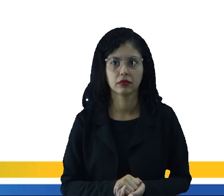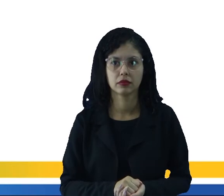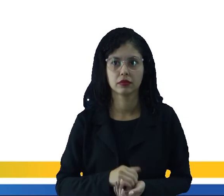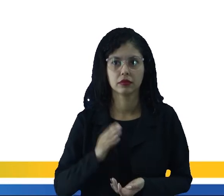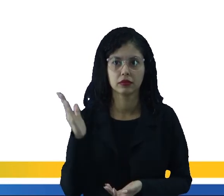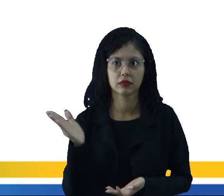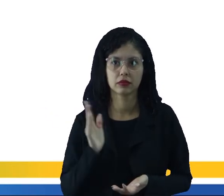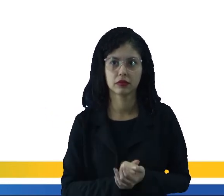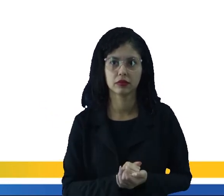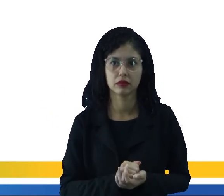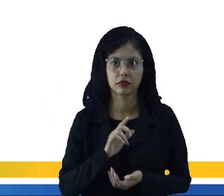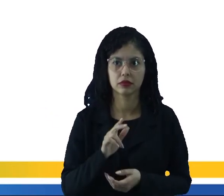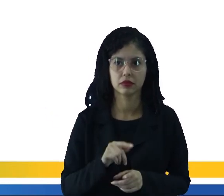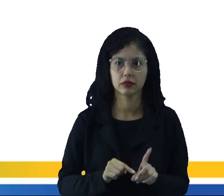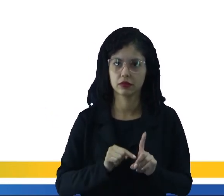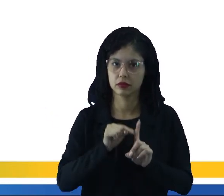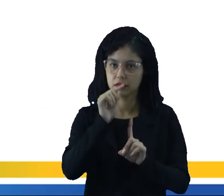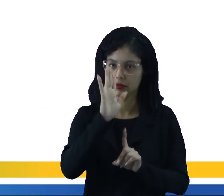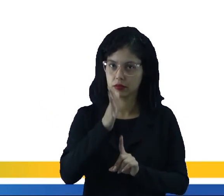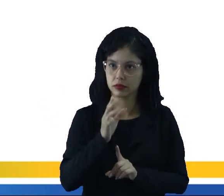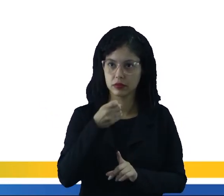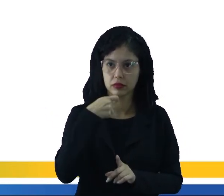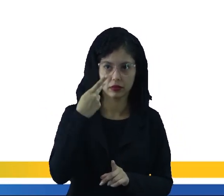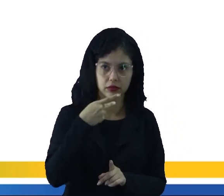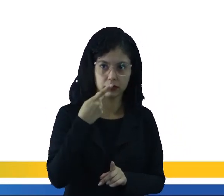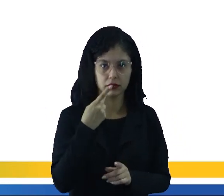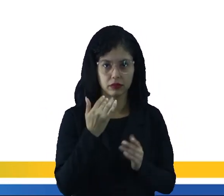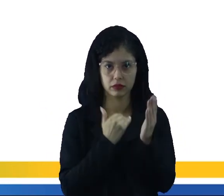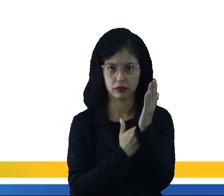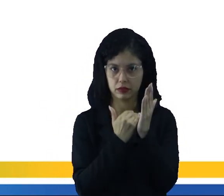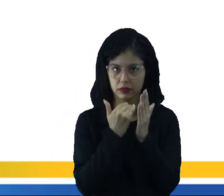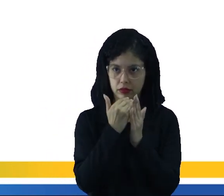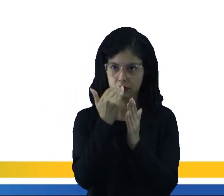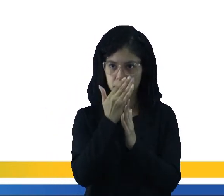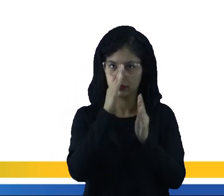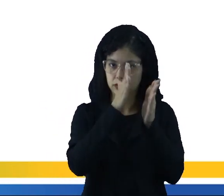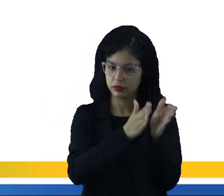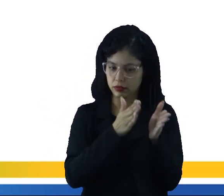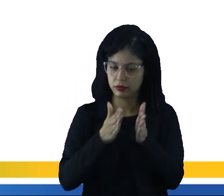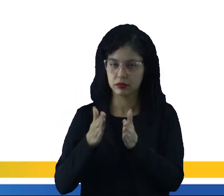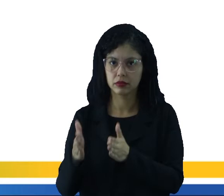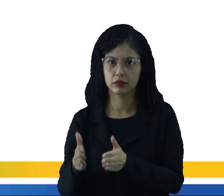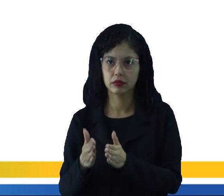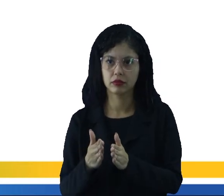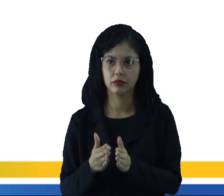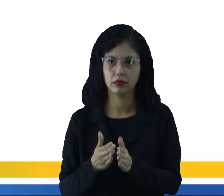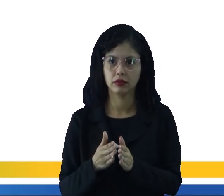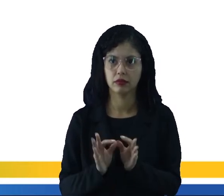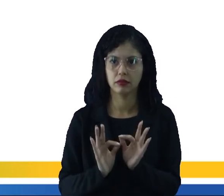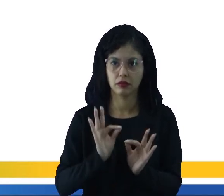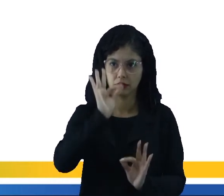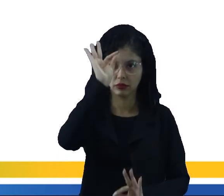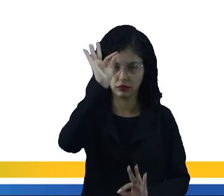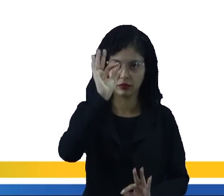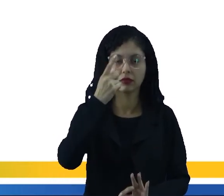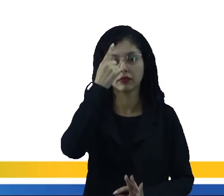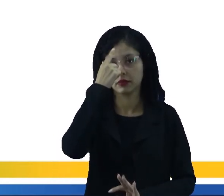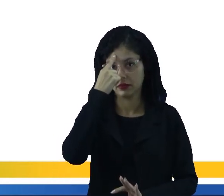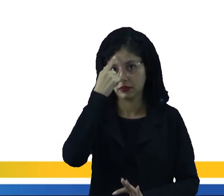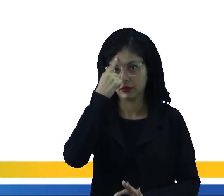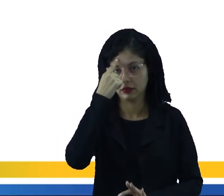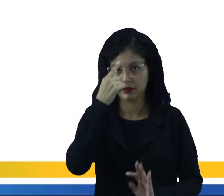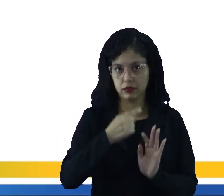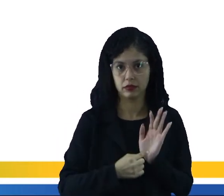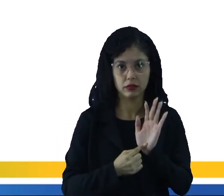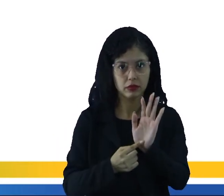E aí, a curva de nível, que já até citei anteriormente de maneira bem parcial, é uma linha ou curva imaginária